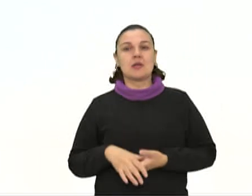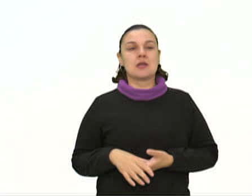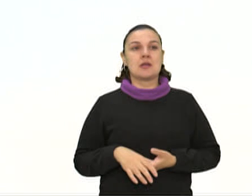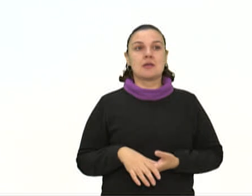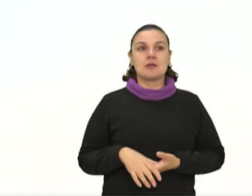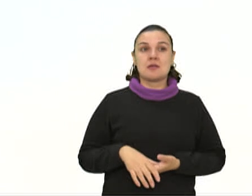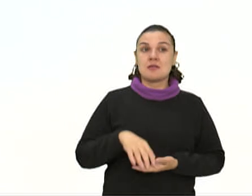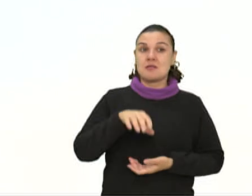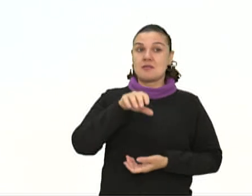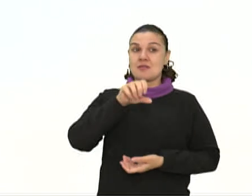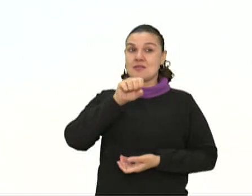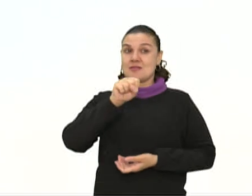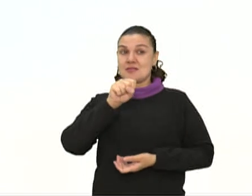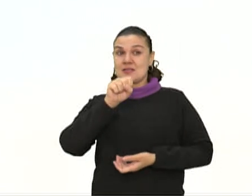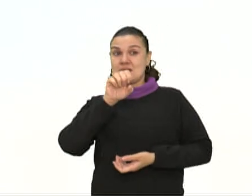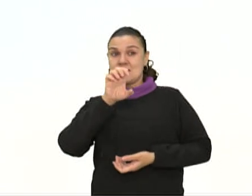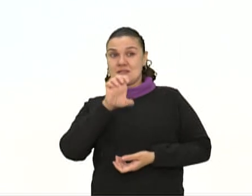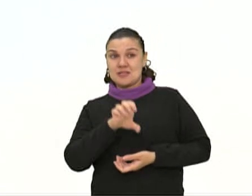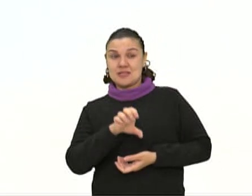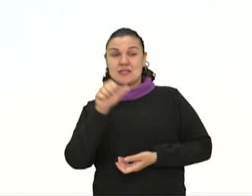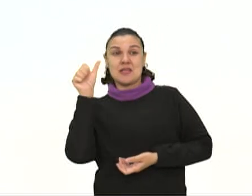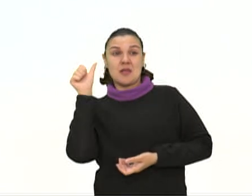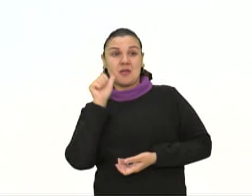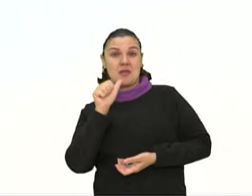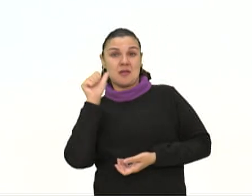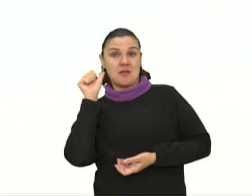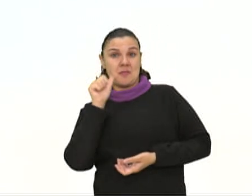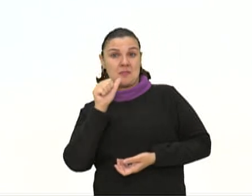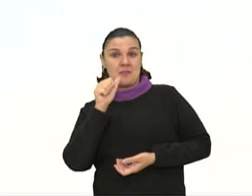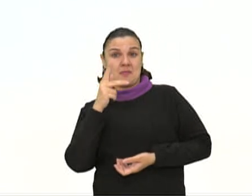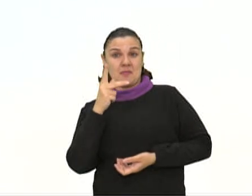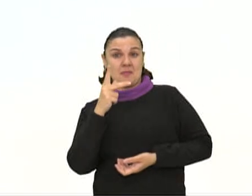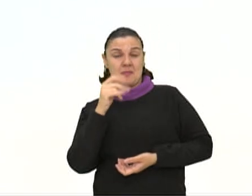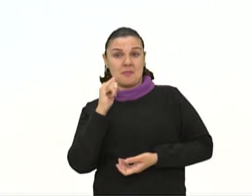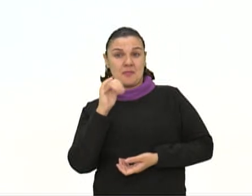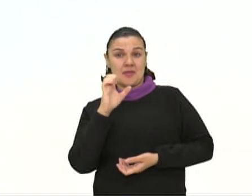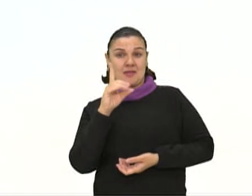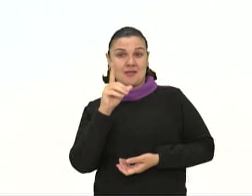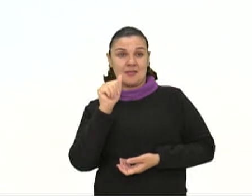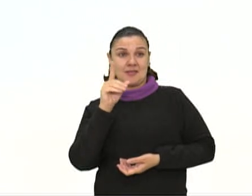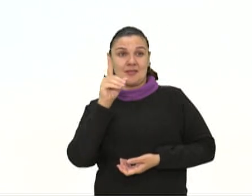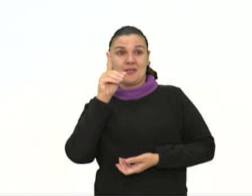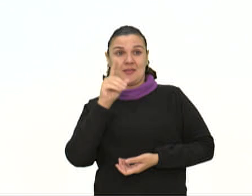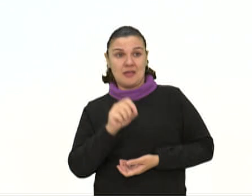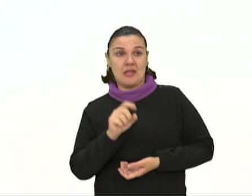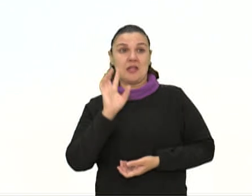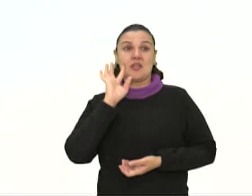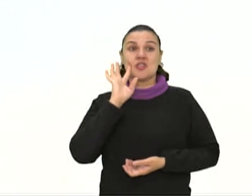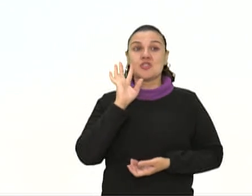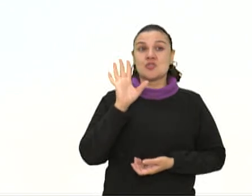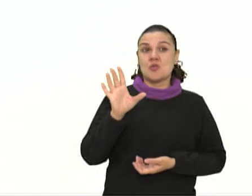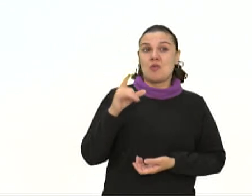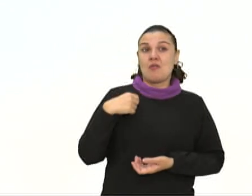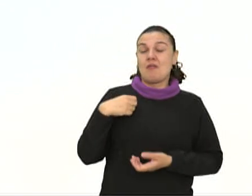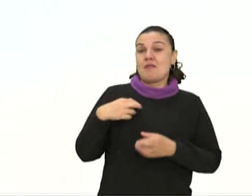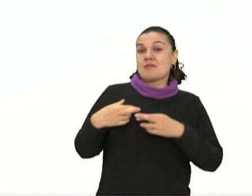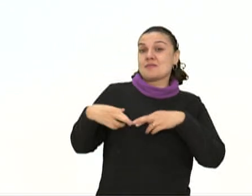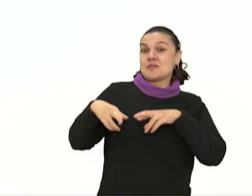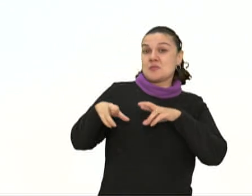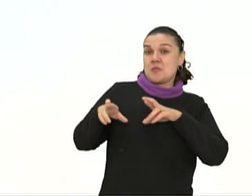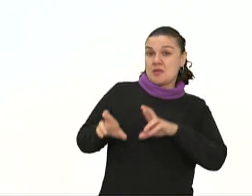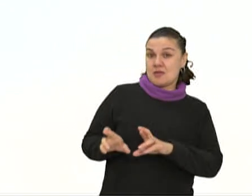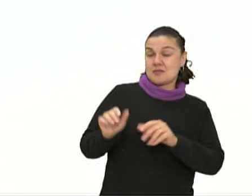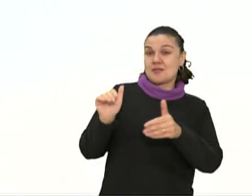Maná Piedade tem casado com Quincas Borba, apenas me daria uma esperança colateral. Não